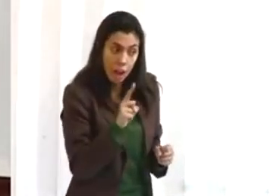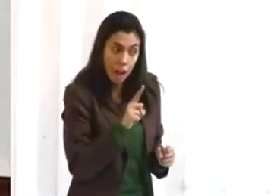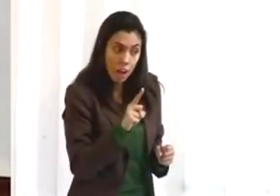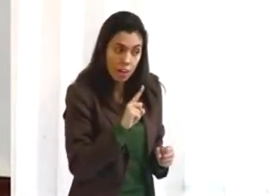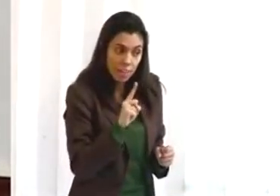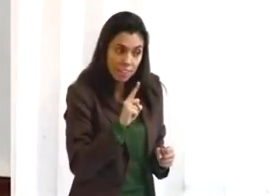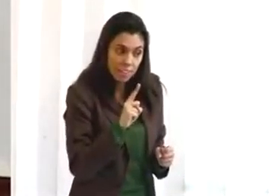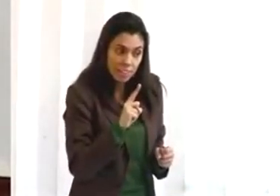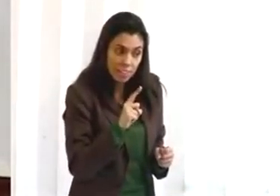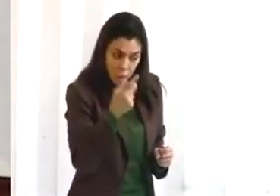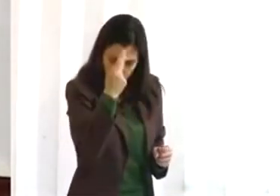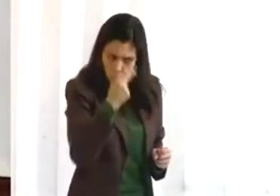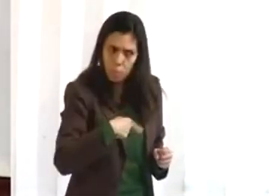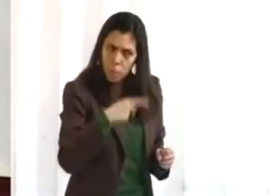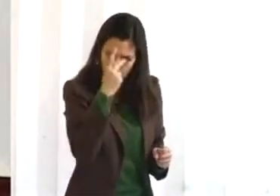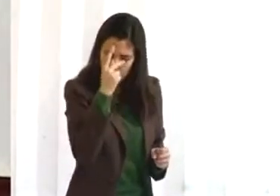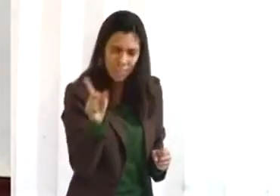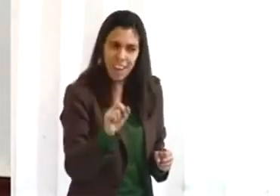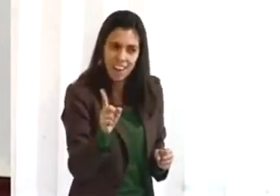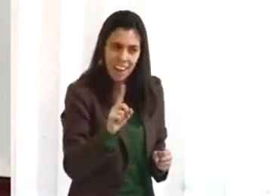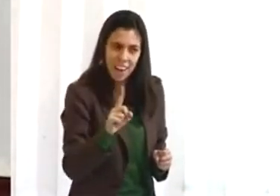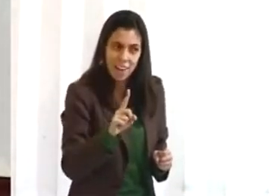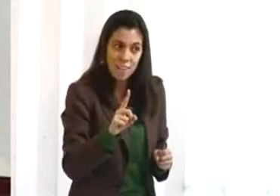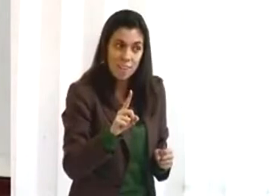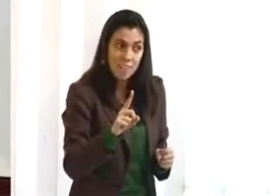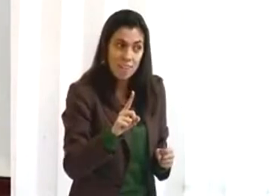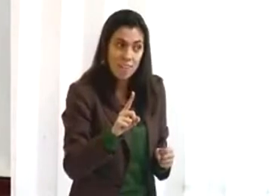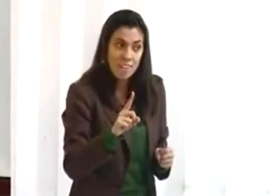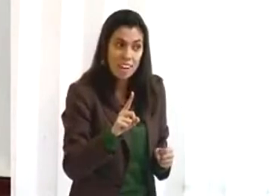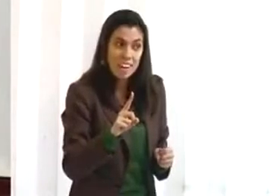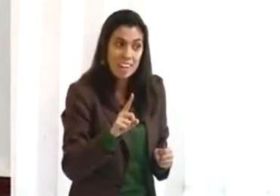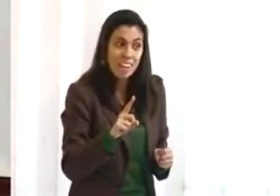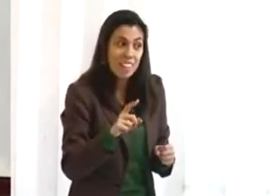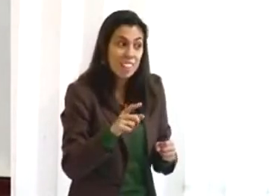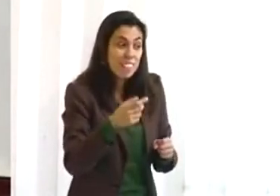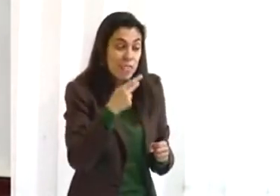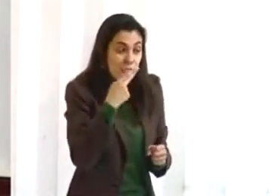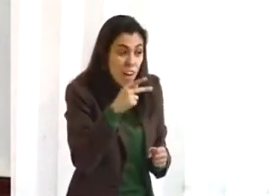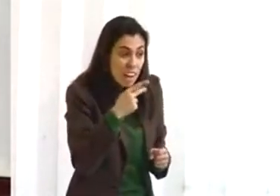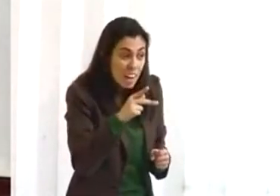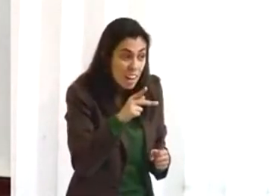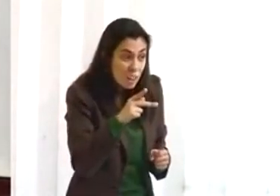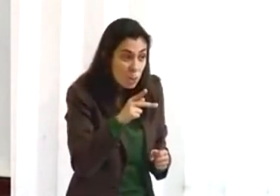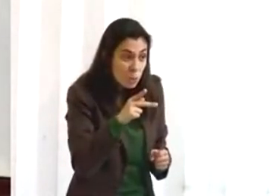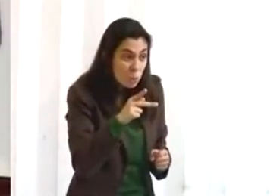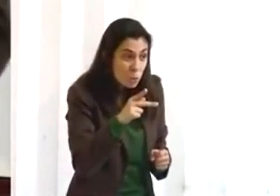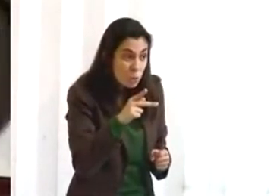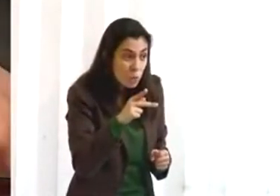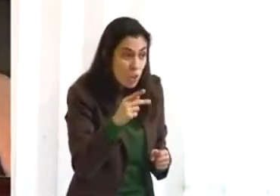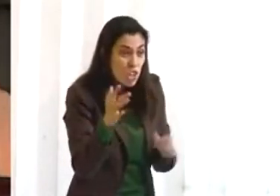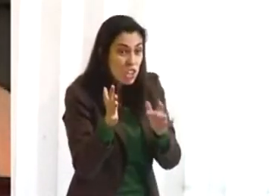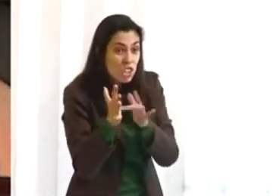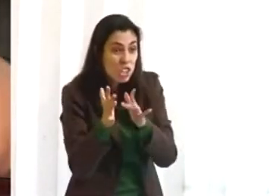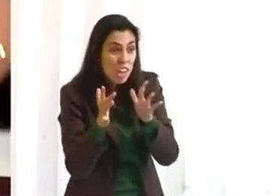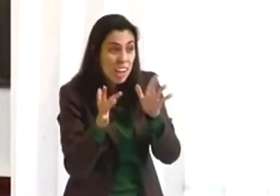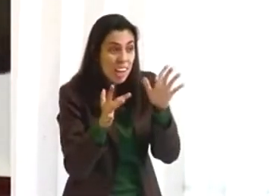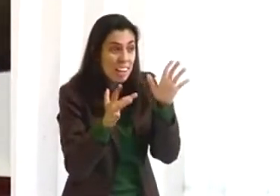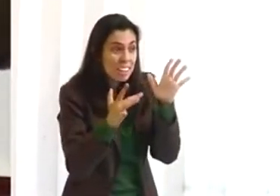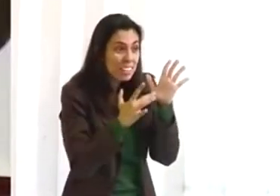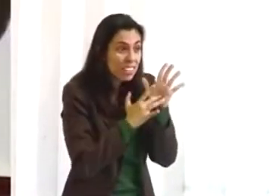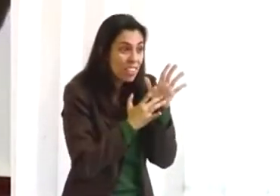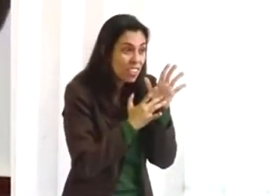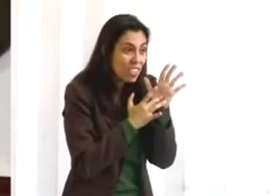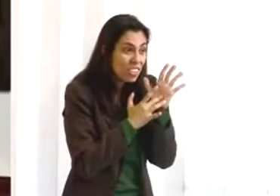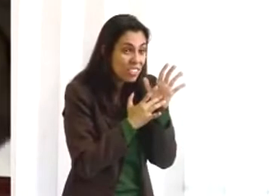falando de si mesmo, ele está falando do Messias, aquele que haveria de vir e que já veio. E a palavra de Deus diz algo que eu acho